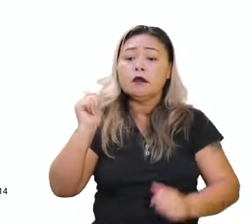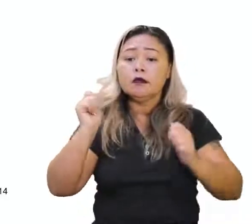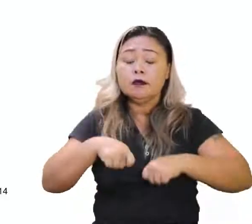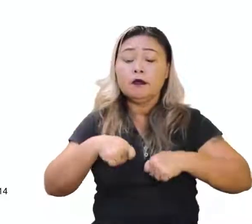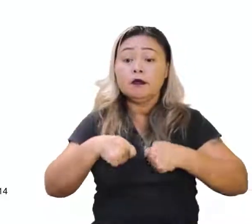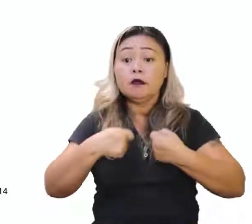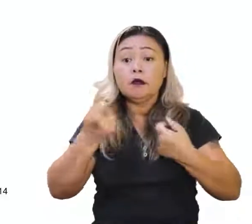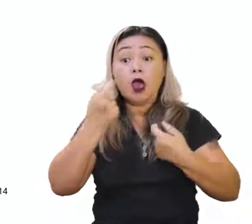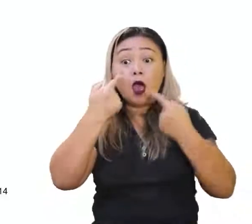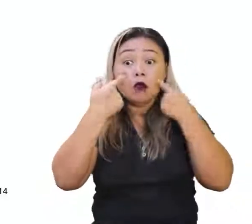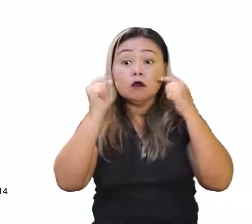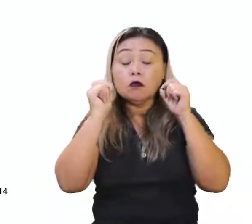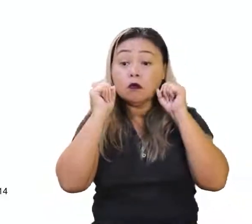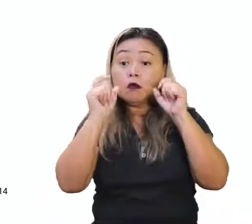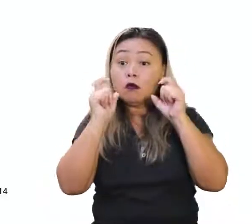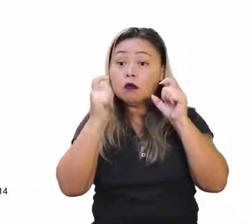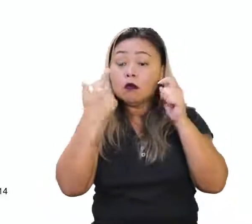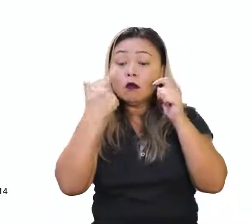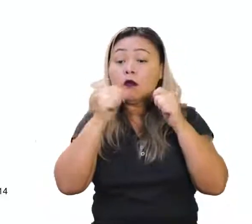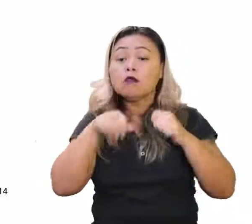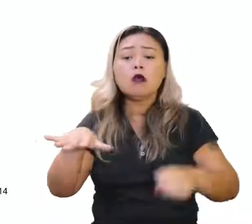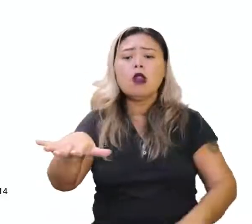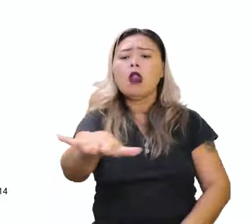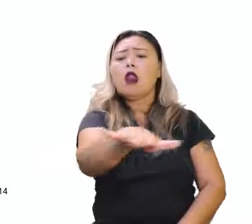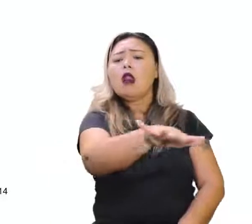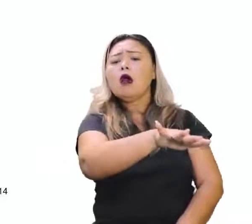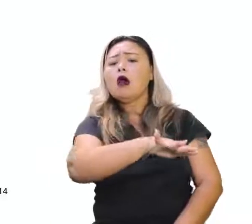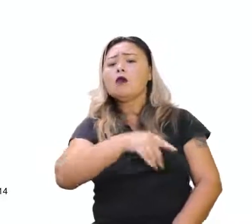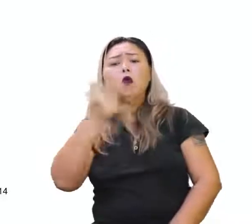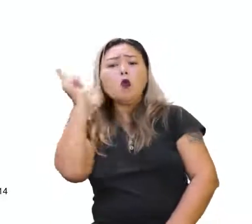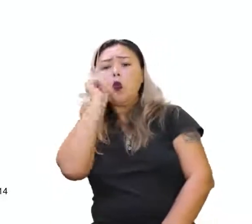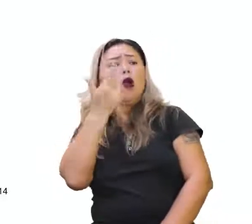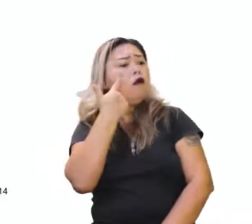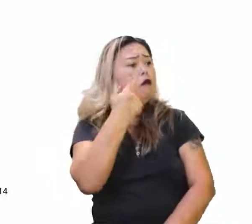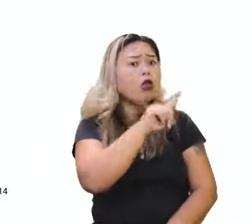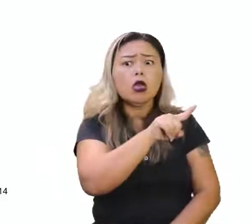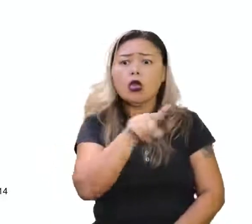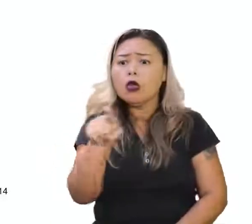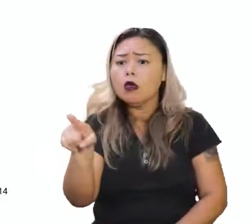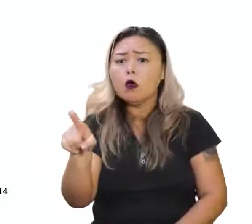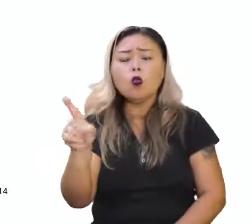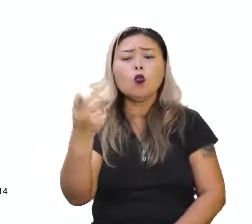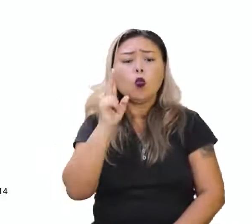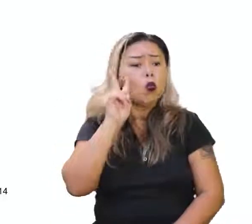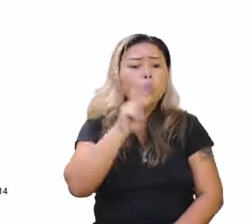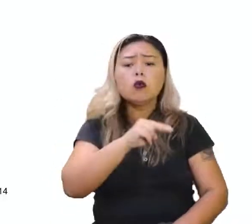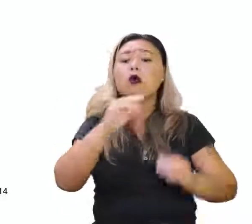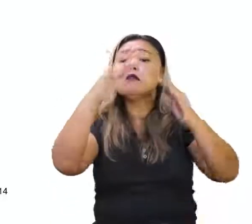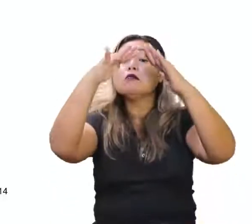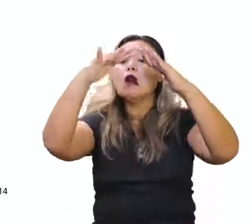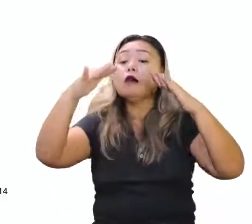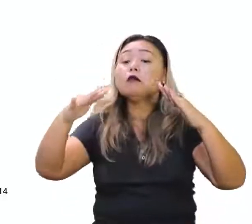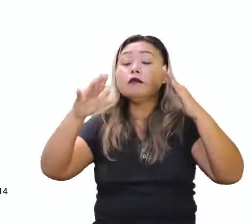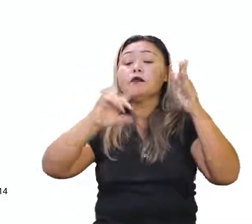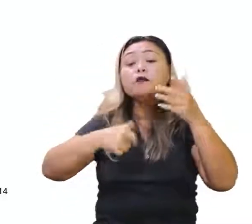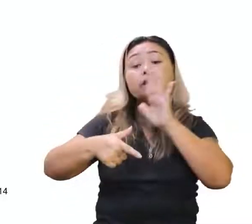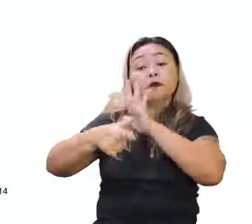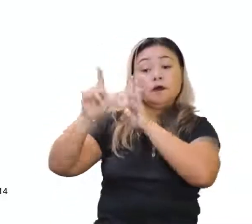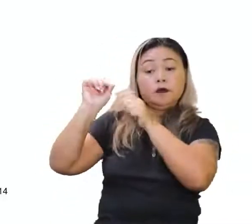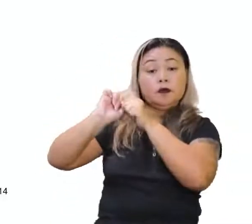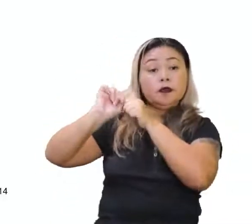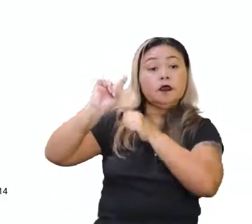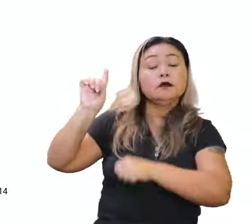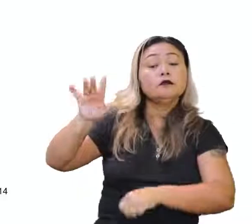podemos ficar de olho, porque lá no pasto a gente não consegue observar o aprisco. Aí nesse momento a gente vai